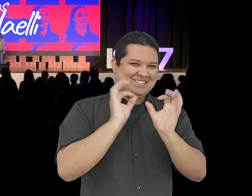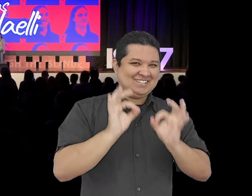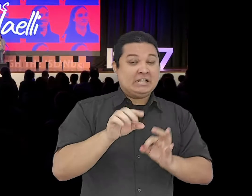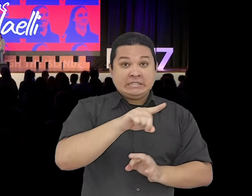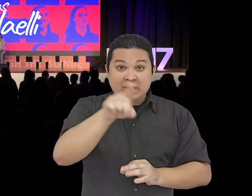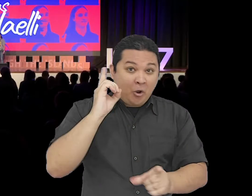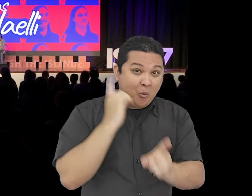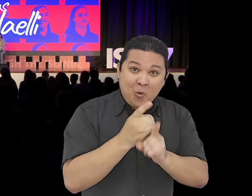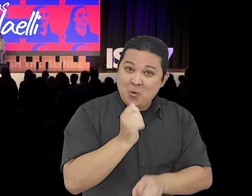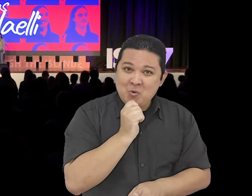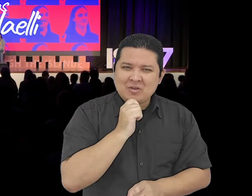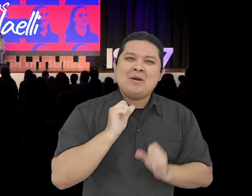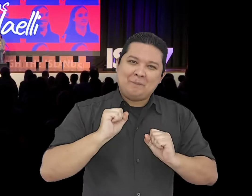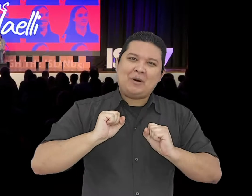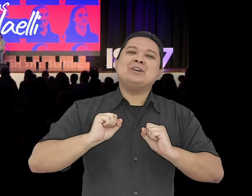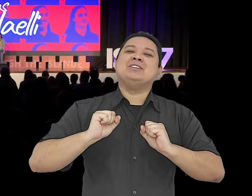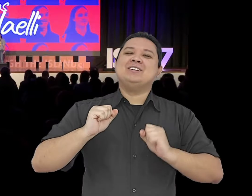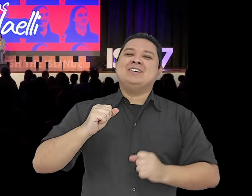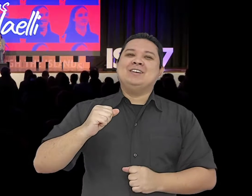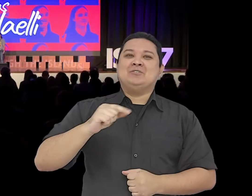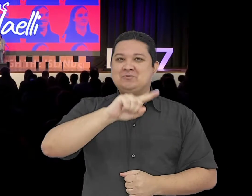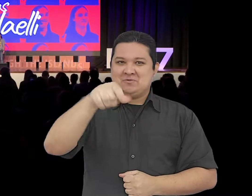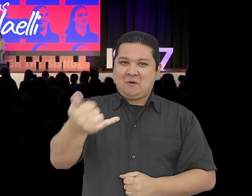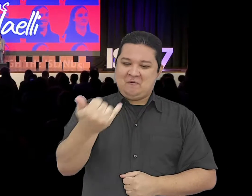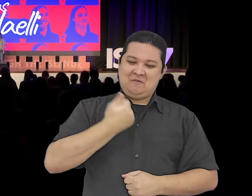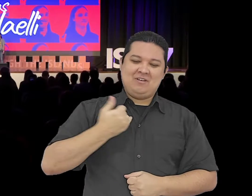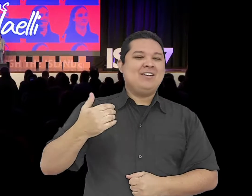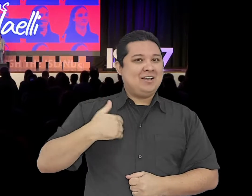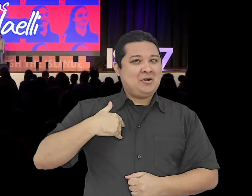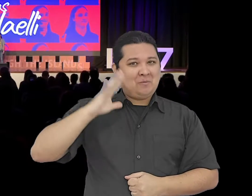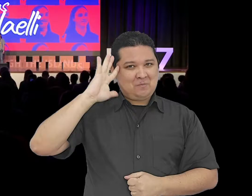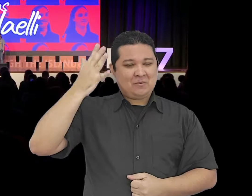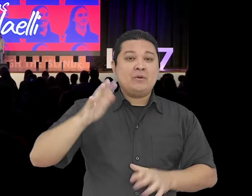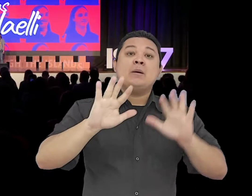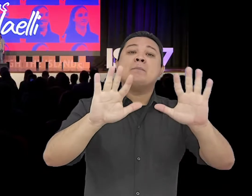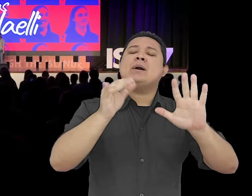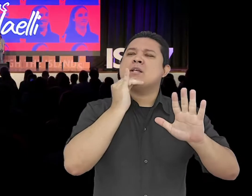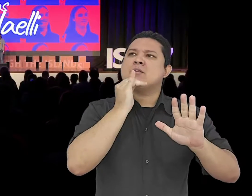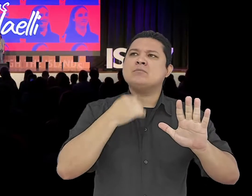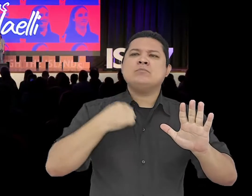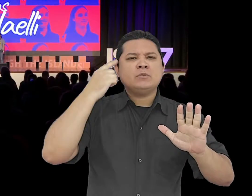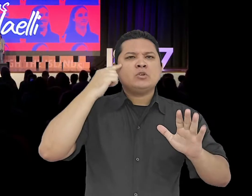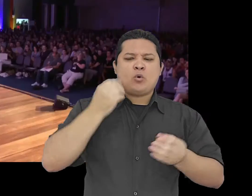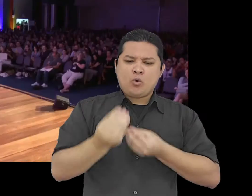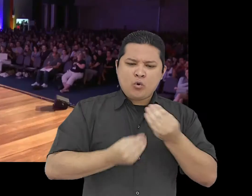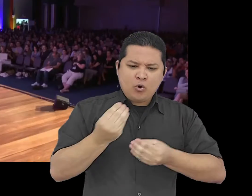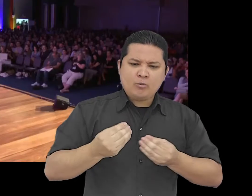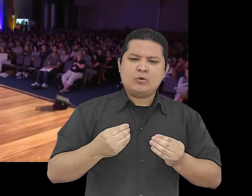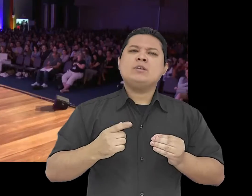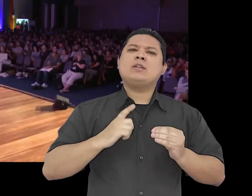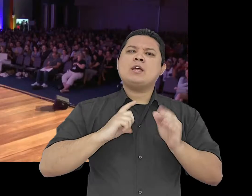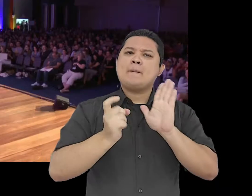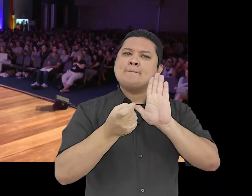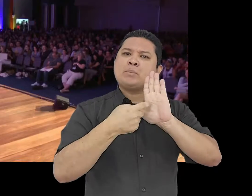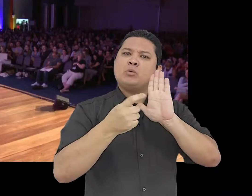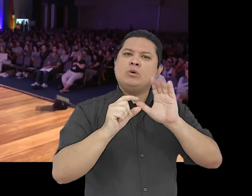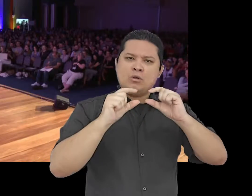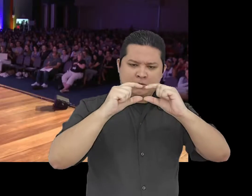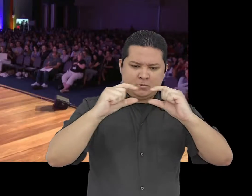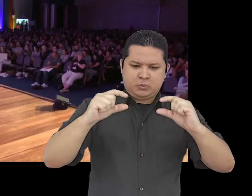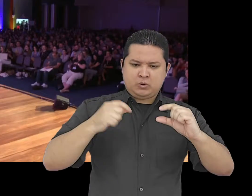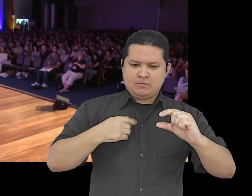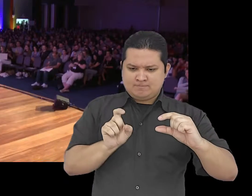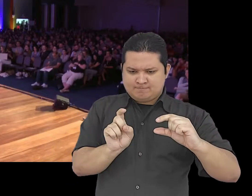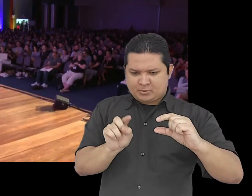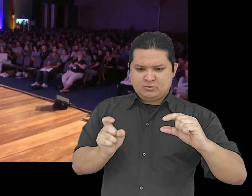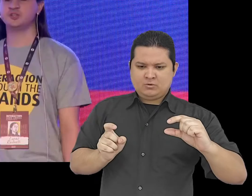eram coisas mais tranquilas. Vou dar um exemplo, como que eu faço um botão ser lido por uma tecnologia assistiva? Uma vez que você chegue